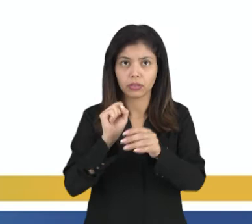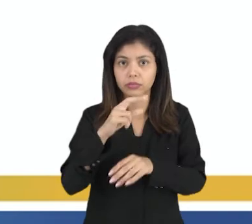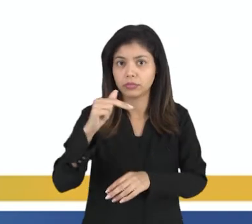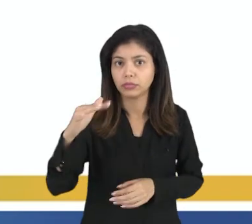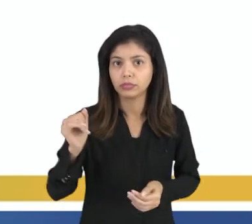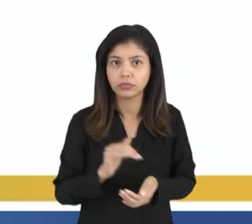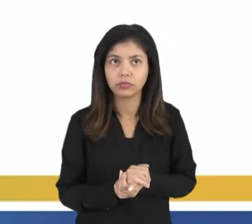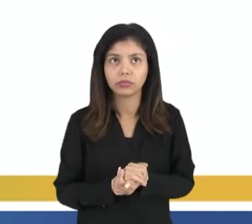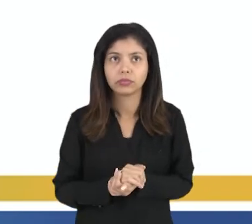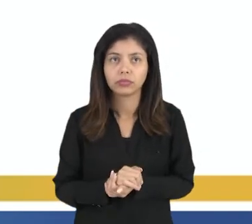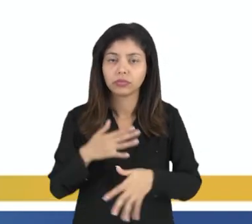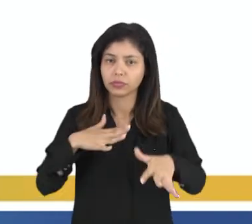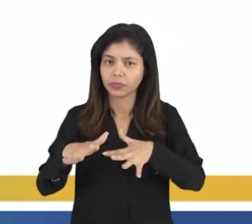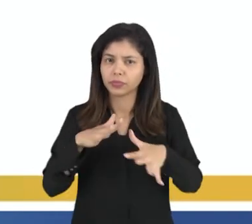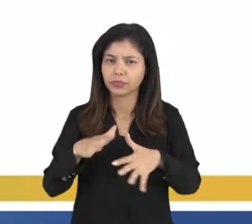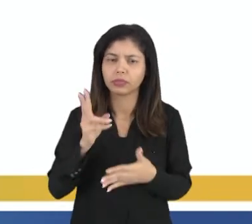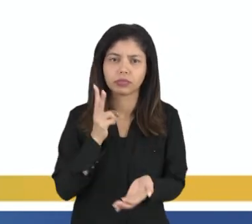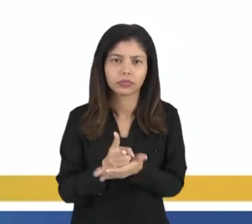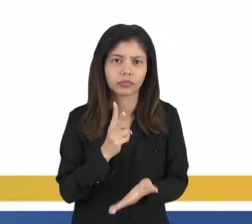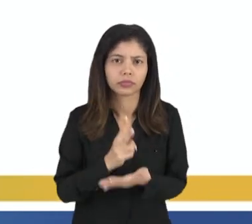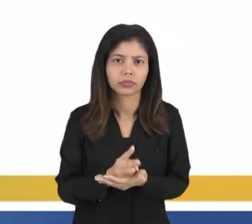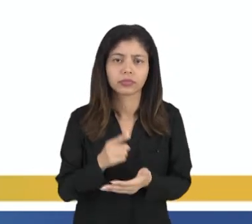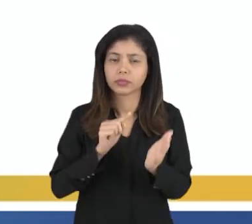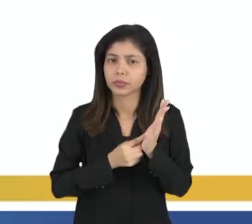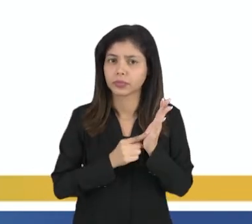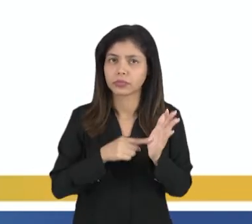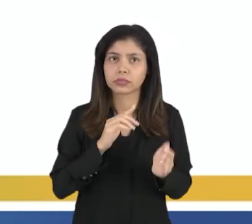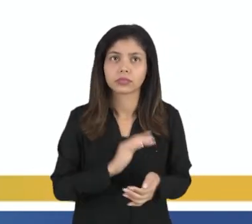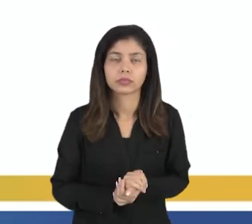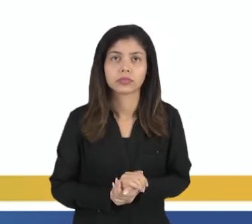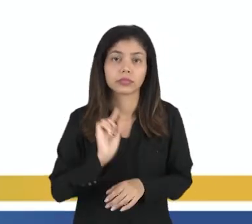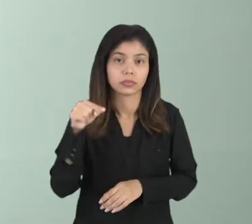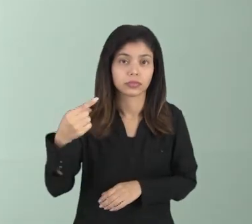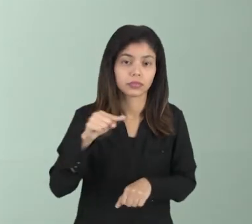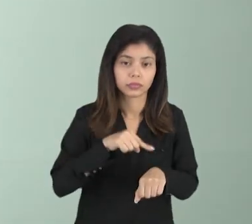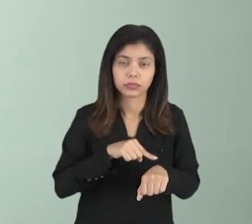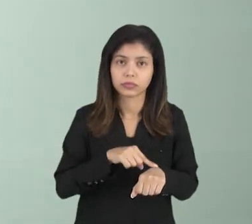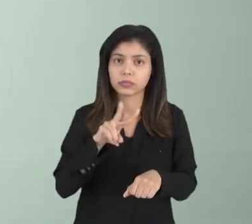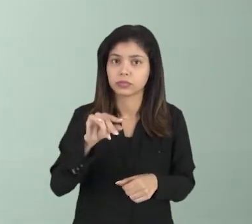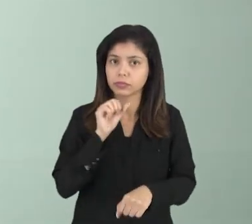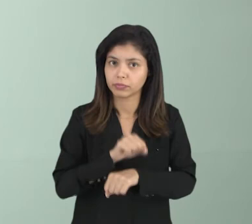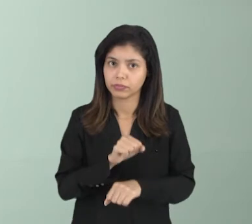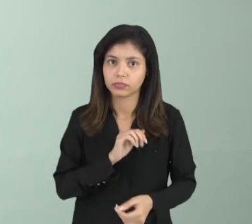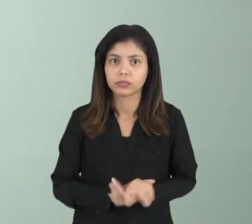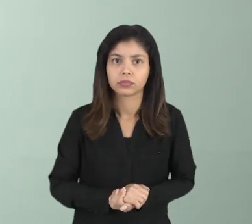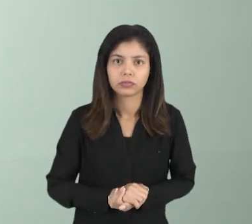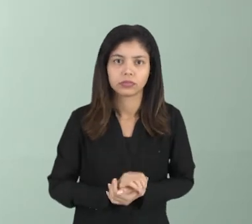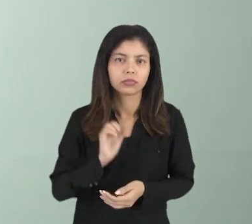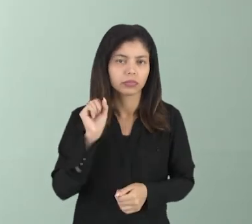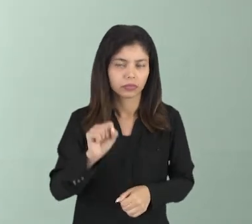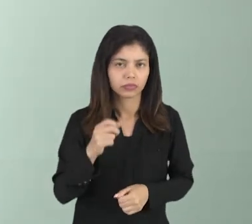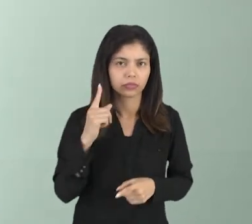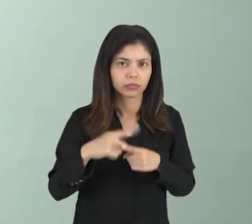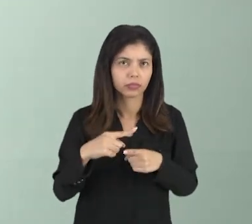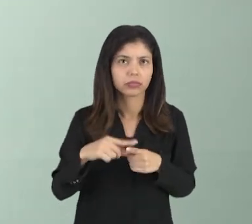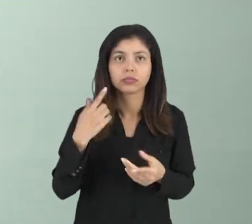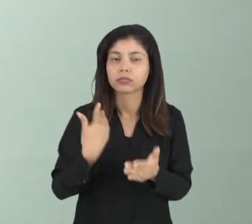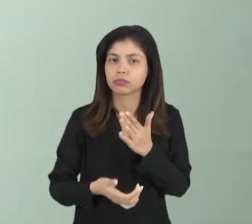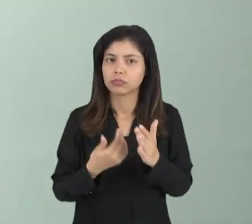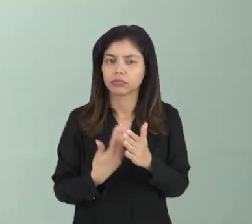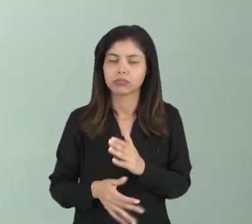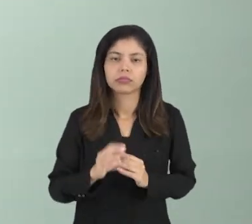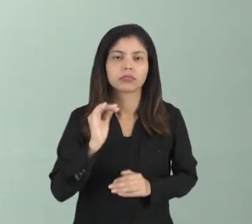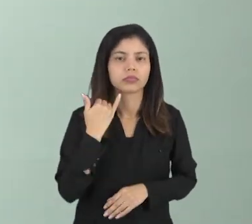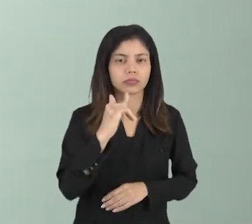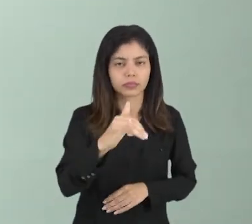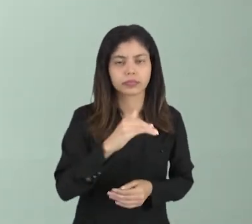chegar no movimento sempre no mesmo ponto. E depois de um tempo ele vai parar. Tá? Por quê? Porque tem perca